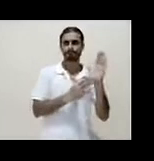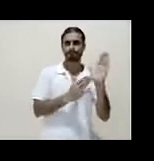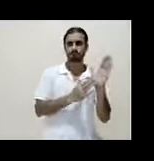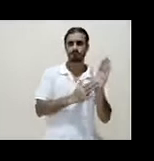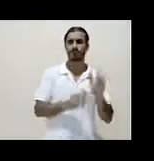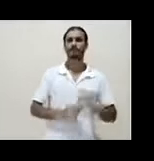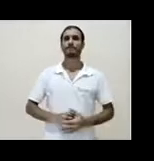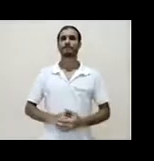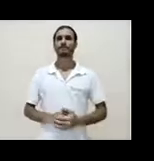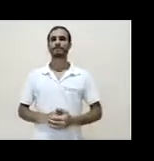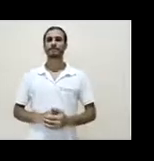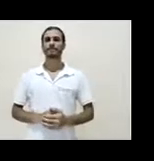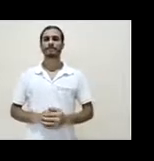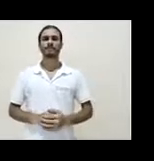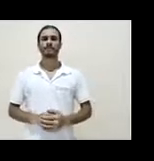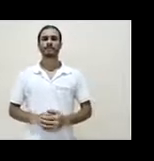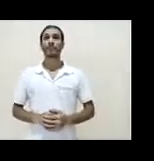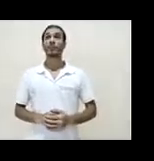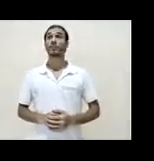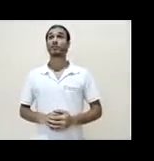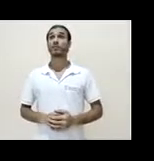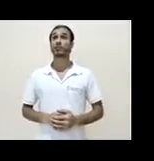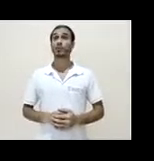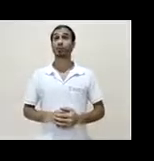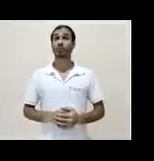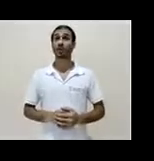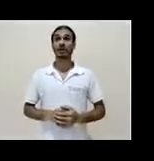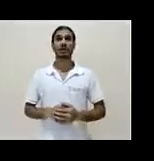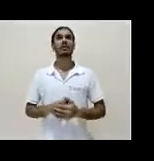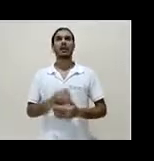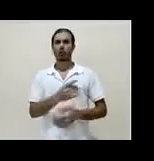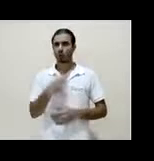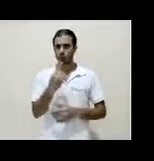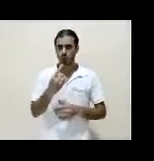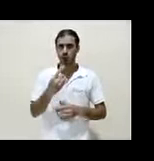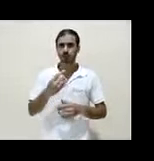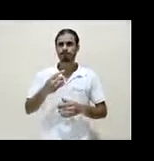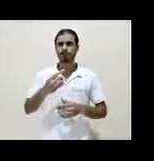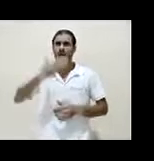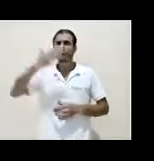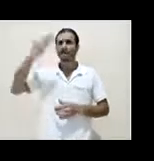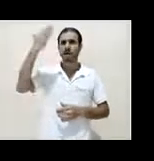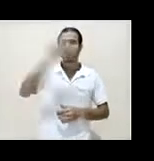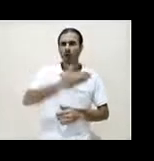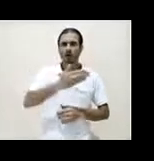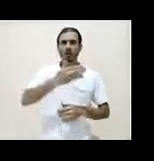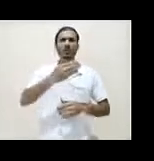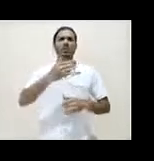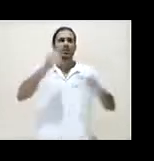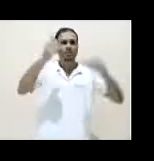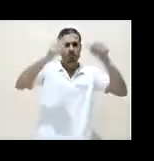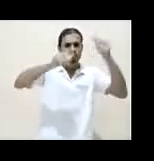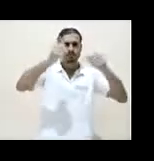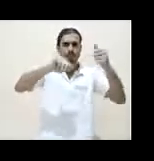Então, está aí, né, na análise estática, a gente, né, vai ser analisado linhas de código, quantidade de caracteres, né,